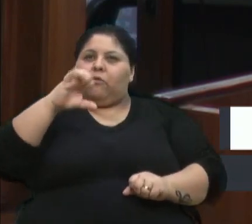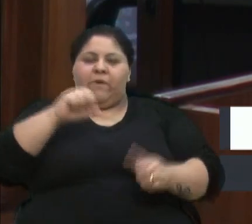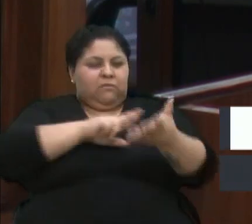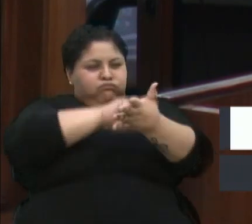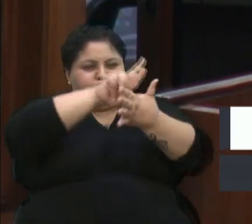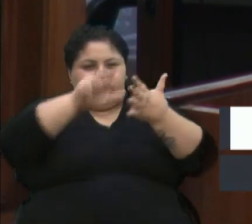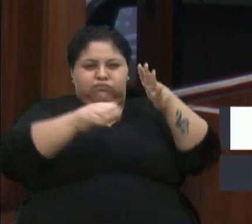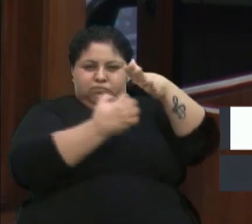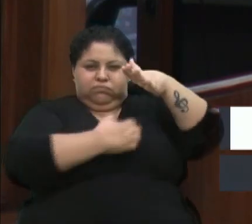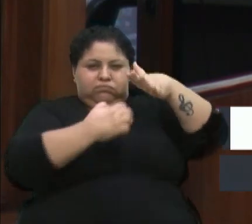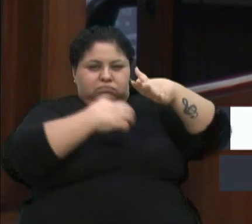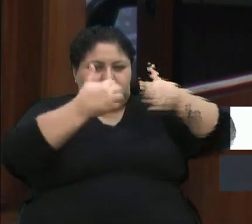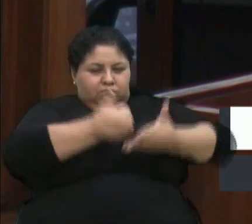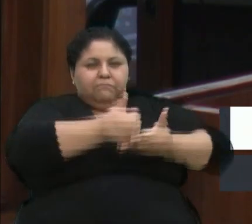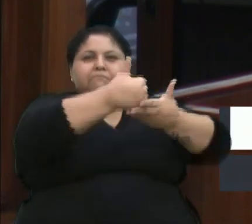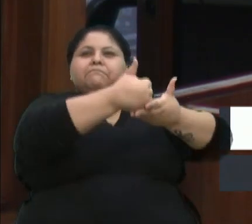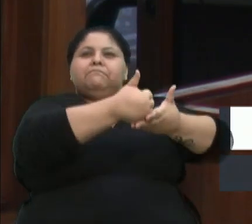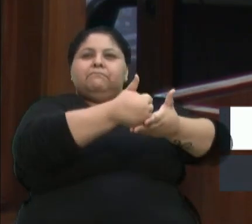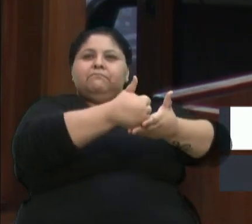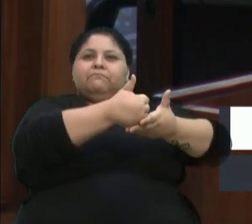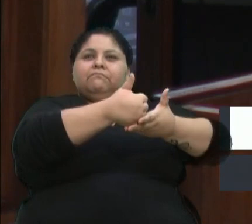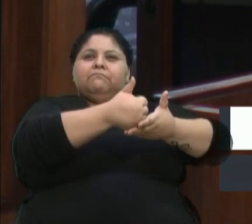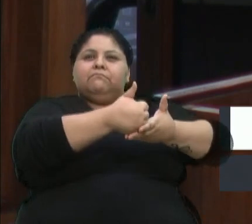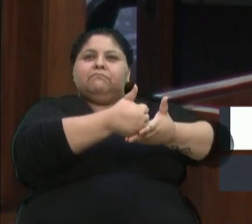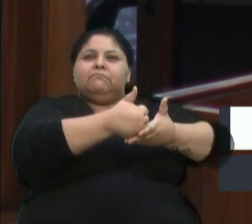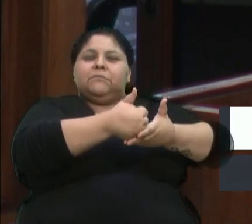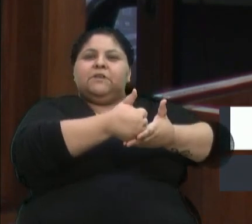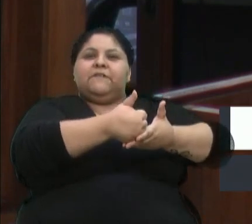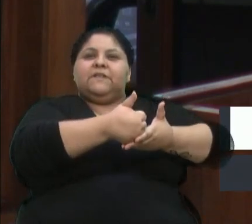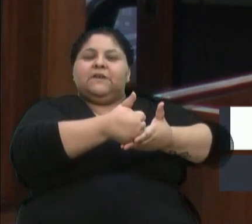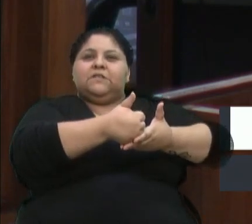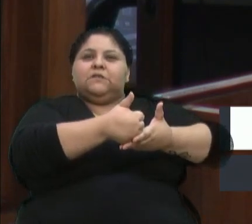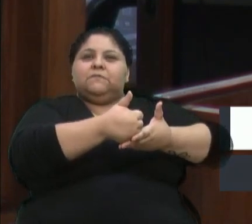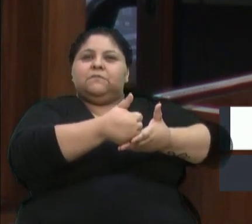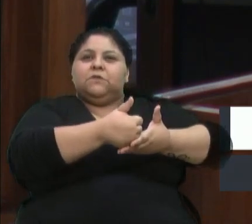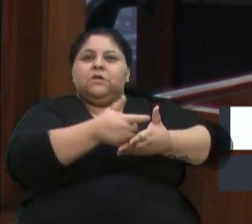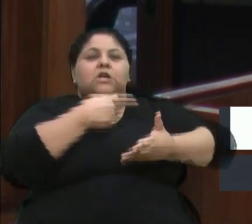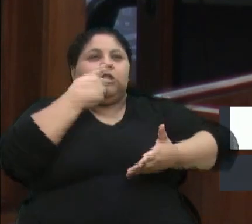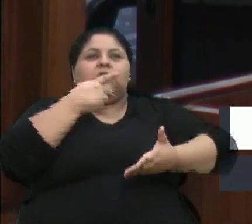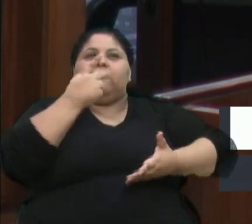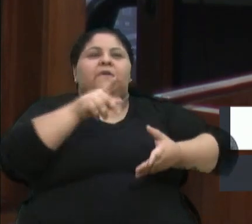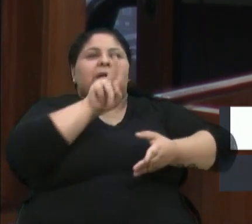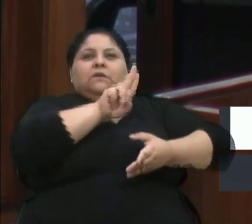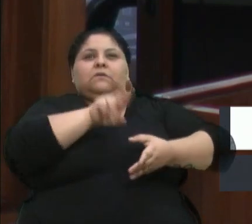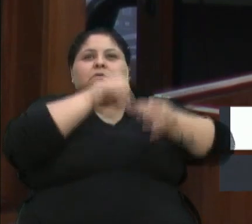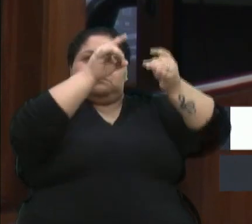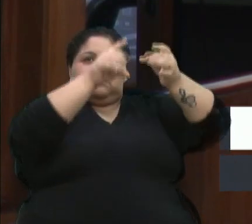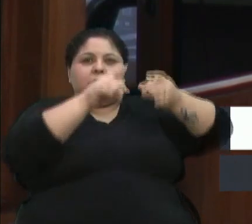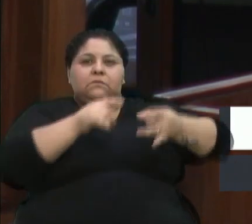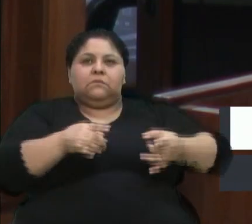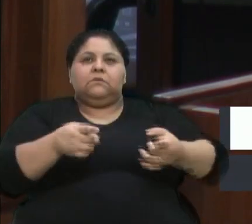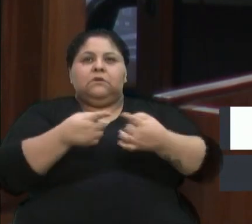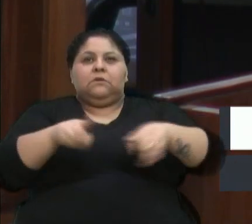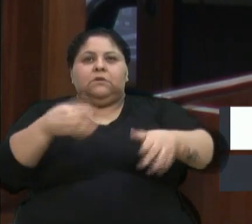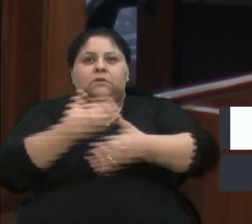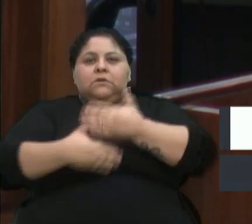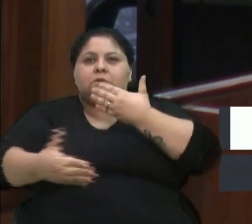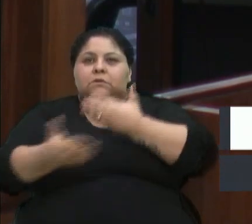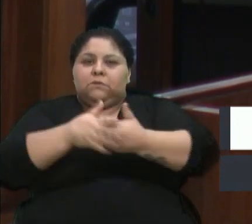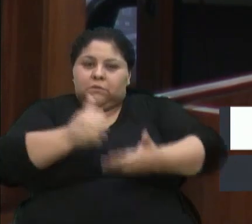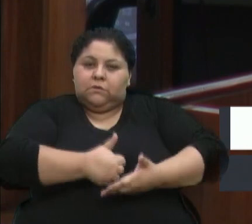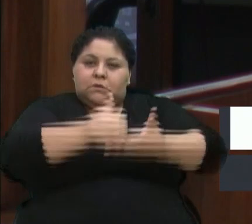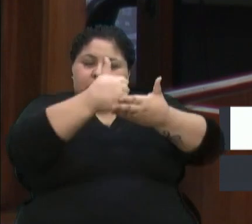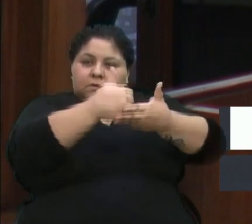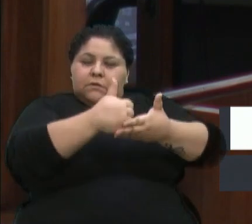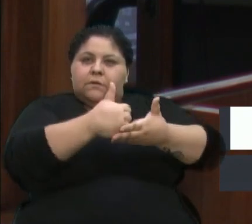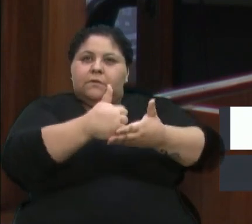variados patrocinadores, né? E não vou citar nome de pessoa específica aqui, mas todo mundo se dedicou muito e se dedica